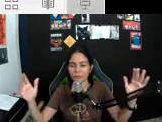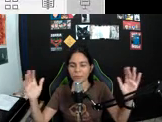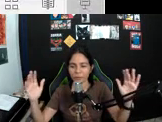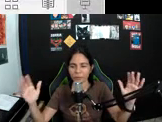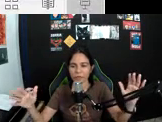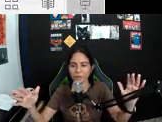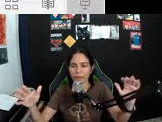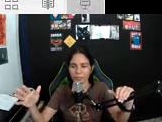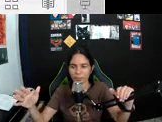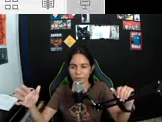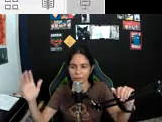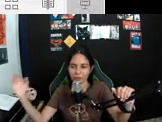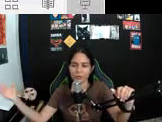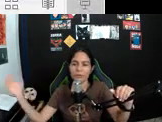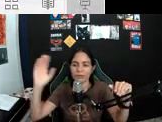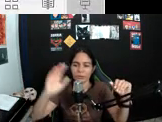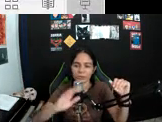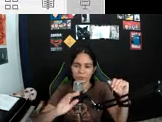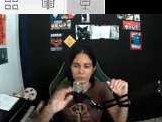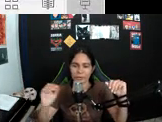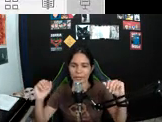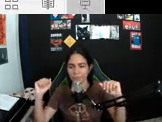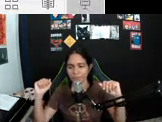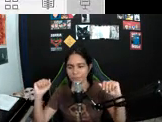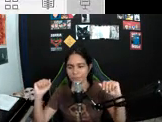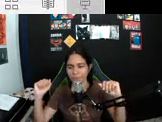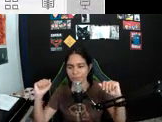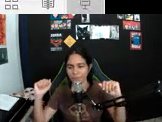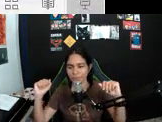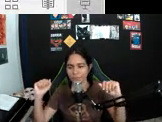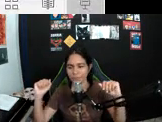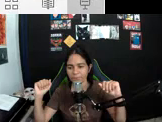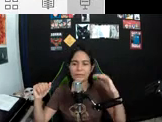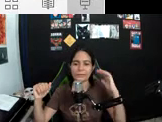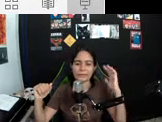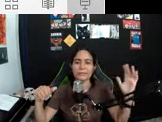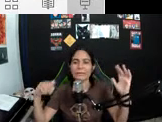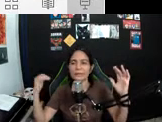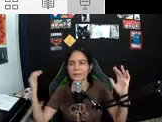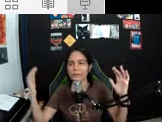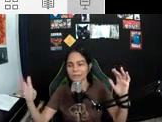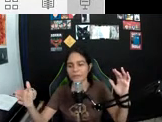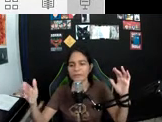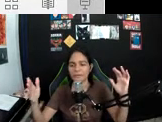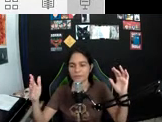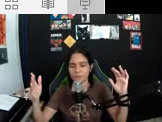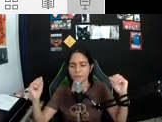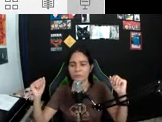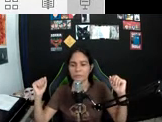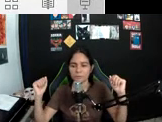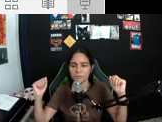horário do professor Fábio. A gente não adiantou o nosso horário? A aula é de 6h30 até as 8h10. Uhum.